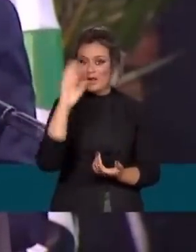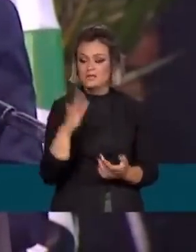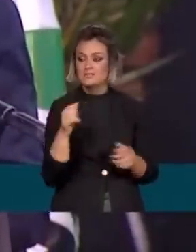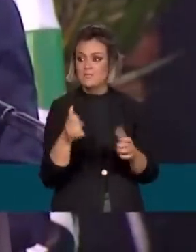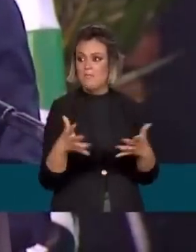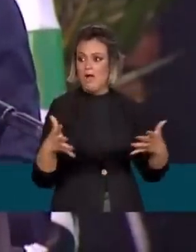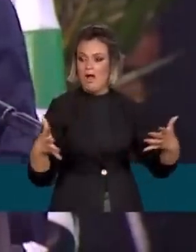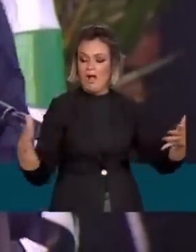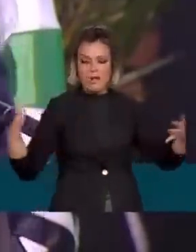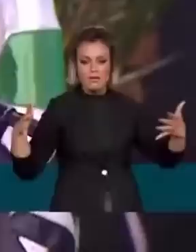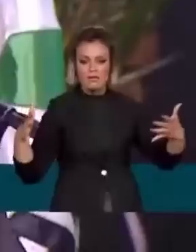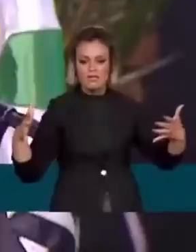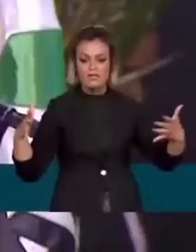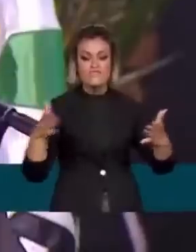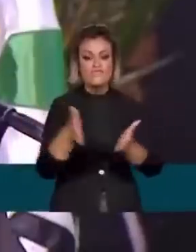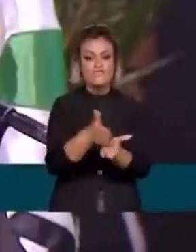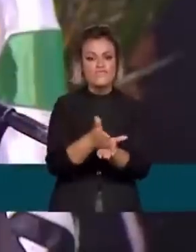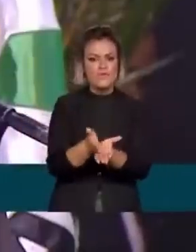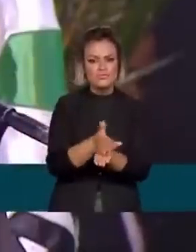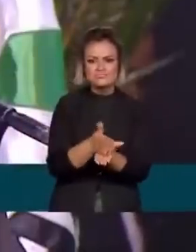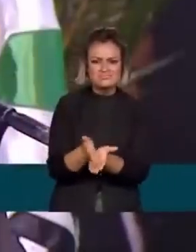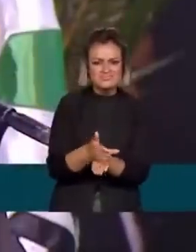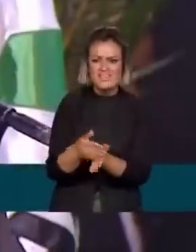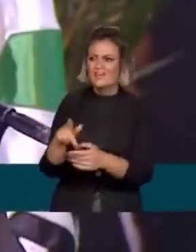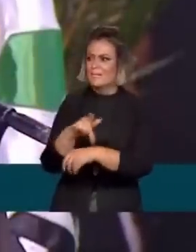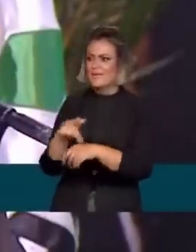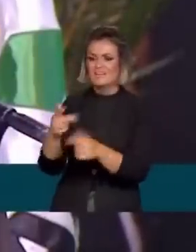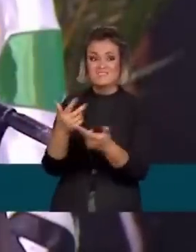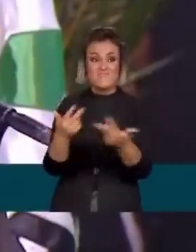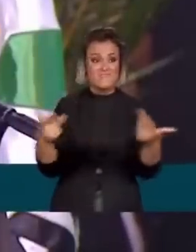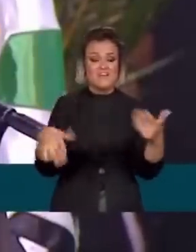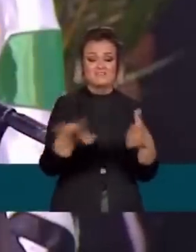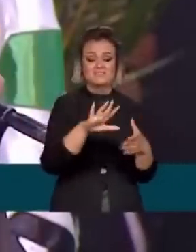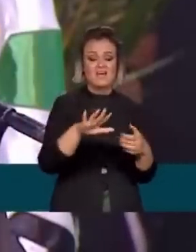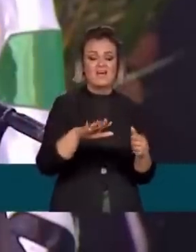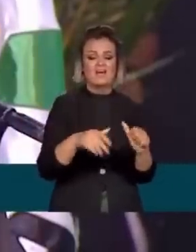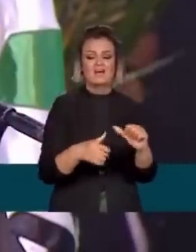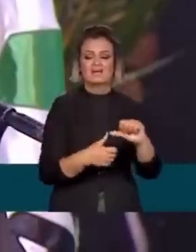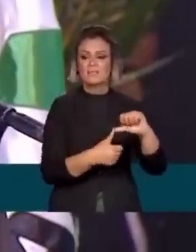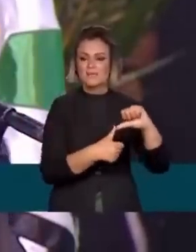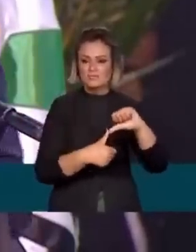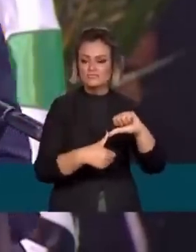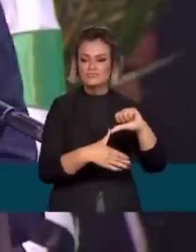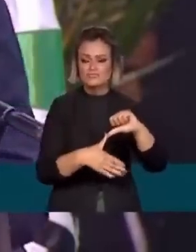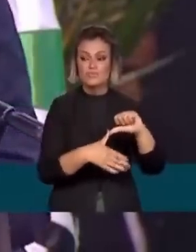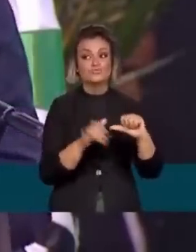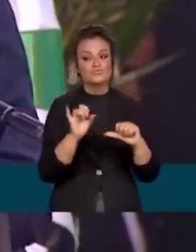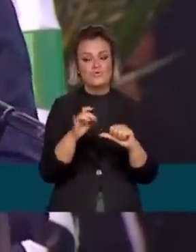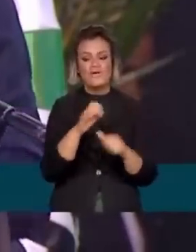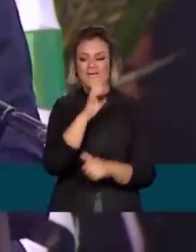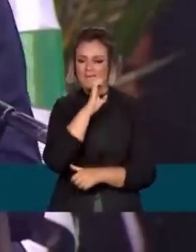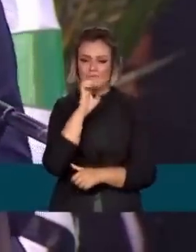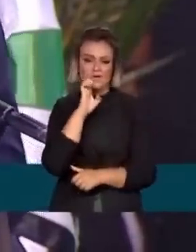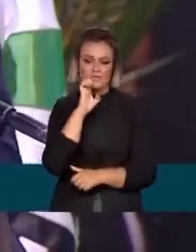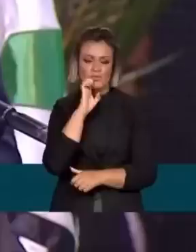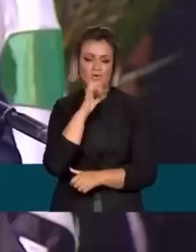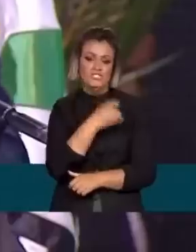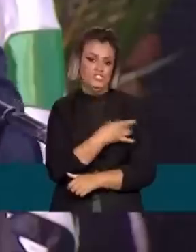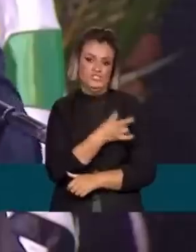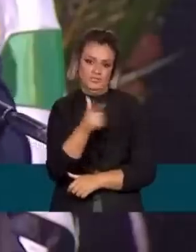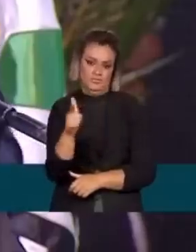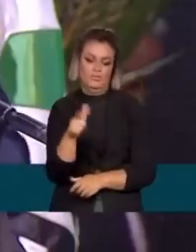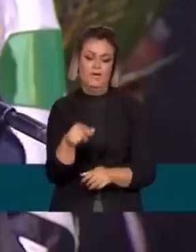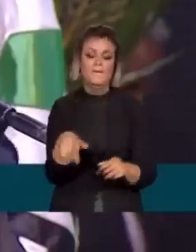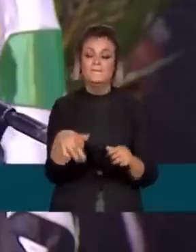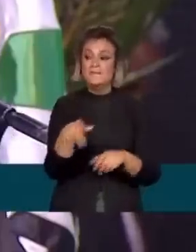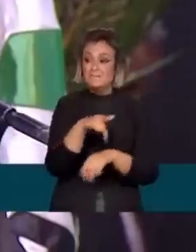Brasil, que faz fronteira com todos os países da América do Sul, menos Equador e Chile, é um país que tem